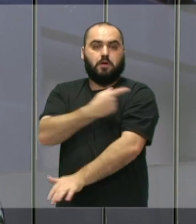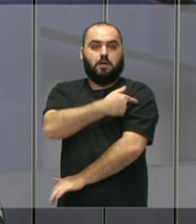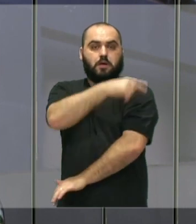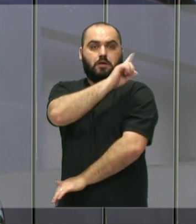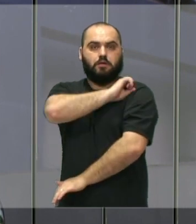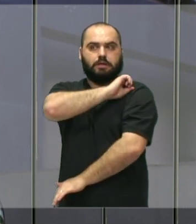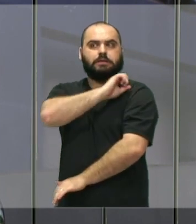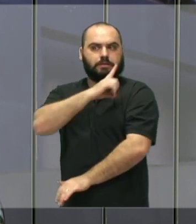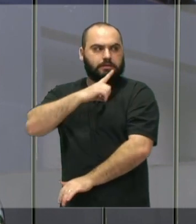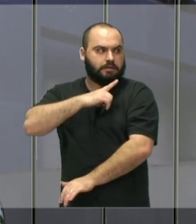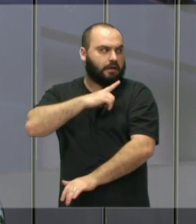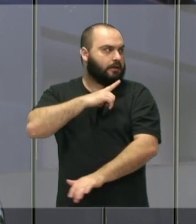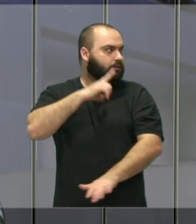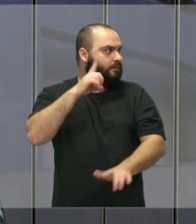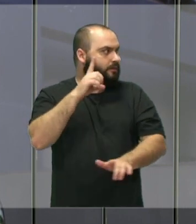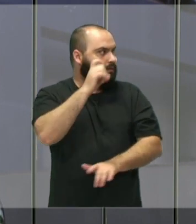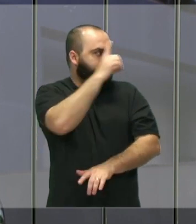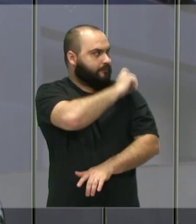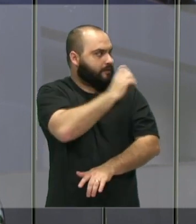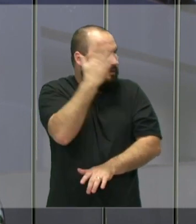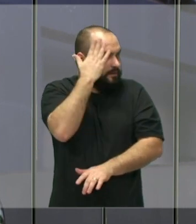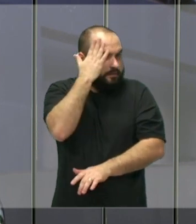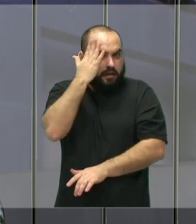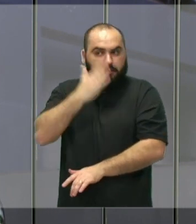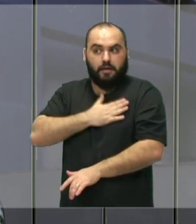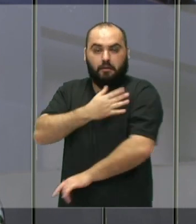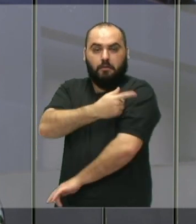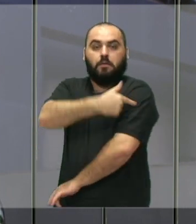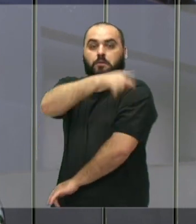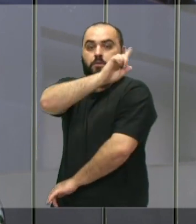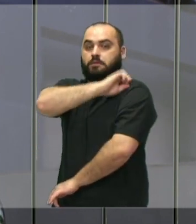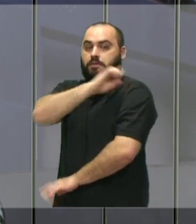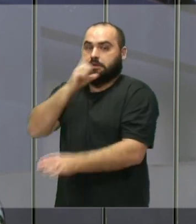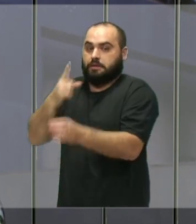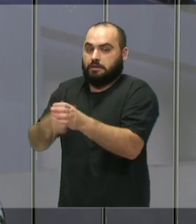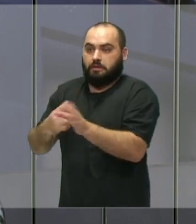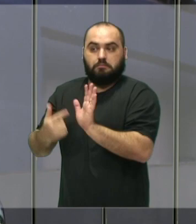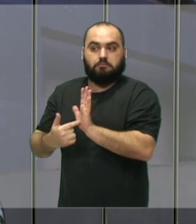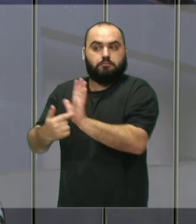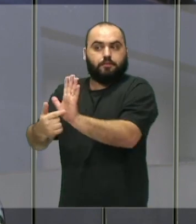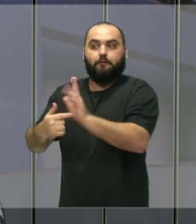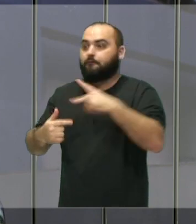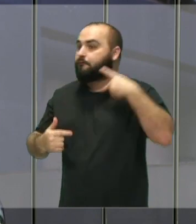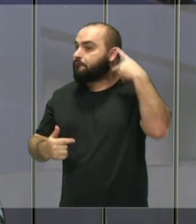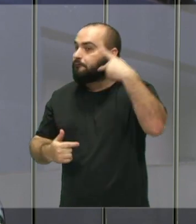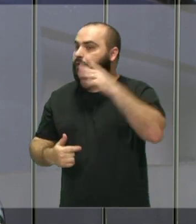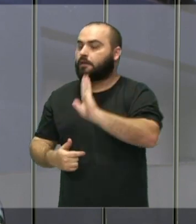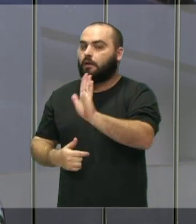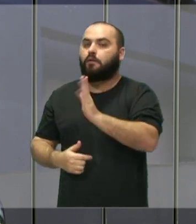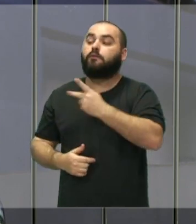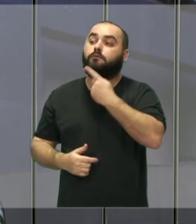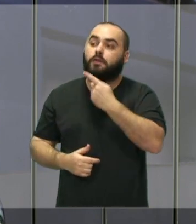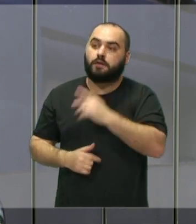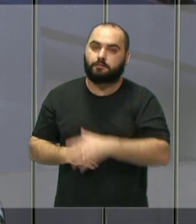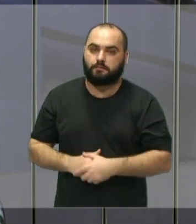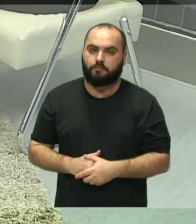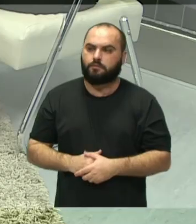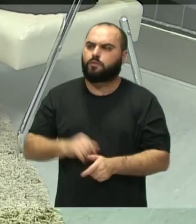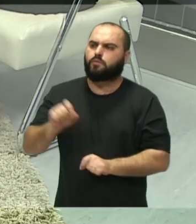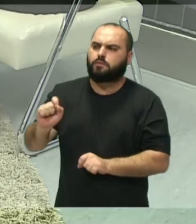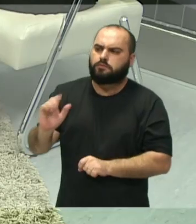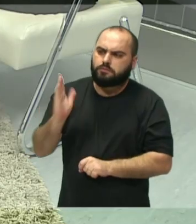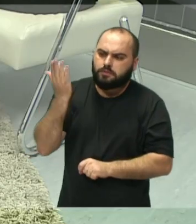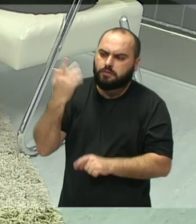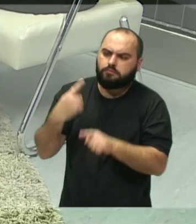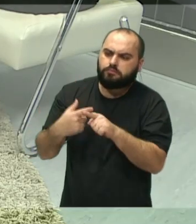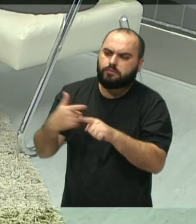ainda dificuldade sou uma autoridade na cidade, mas não me apresentei, só falei, oi, né? O que está acontecendo aqui?